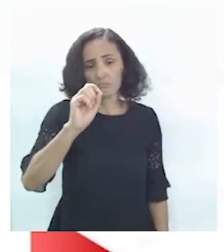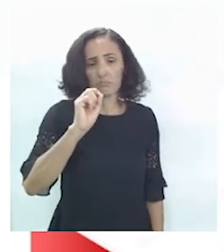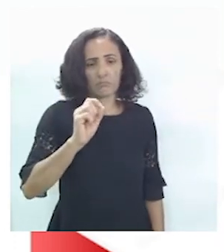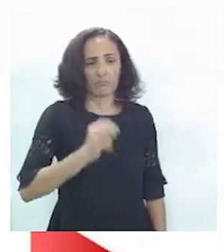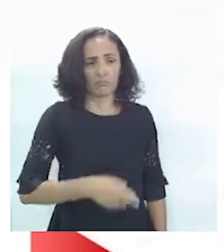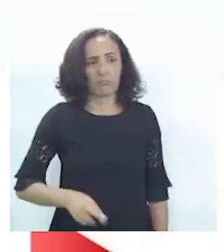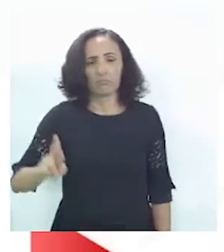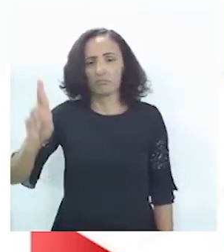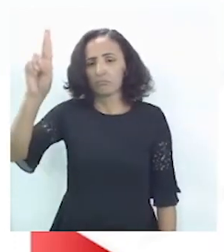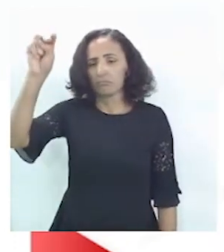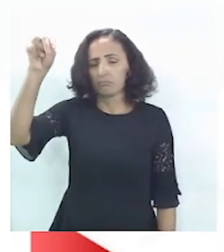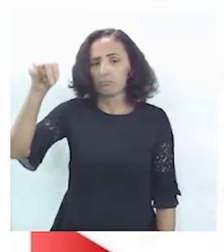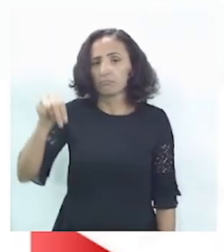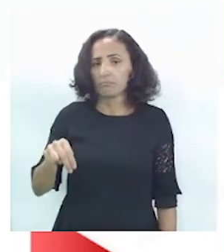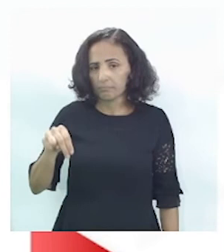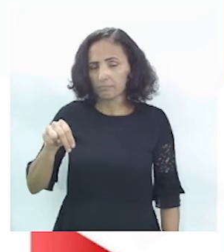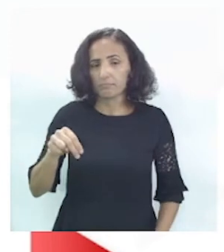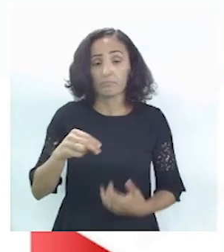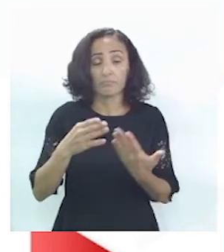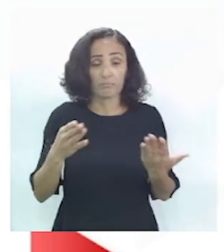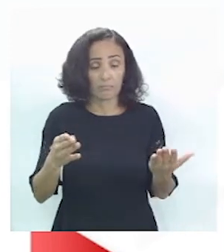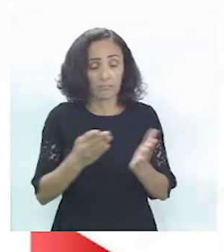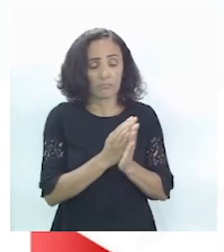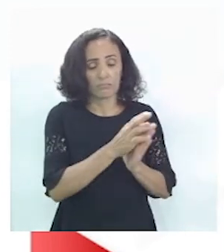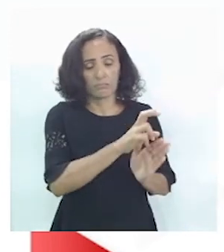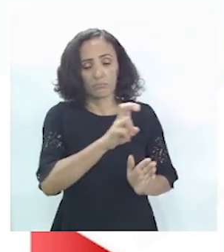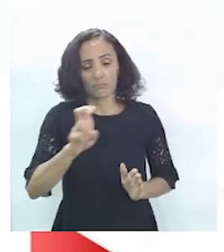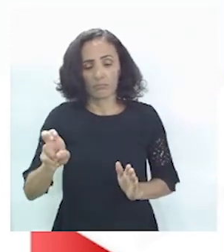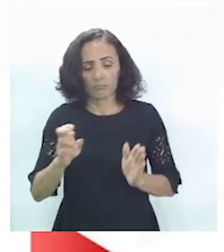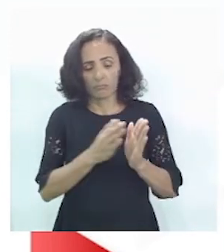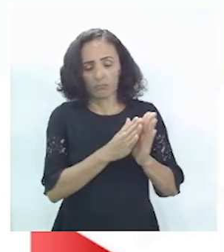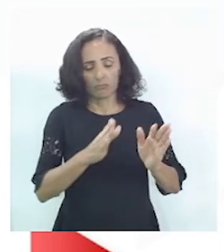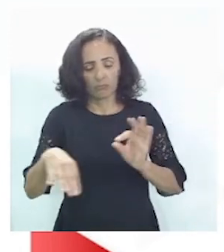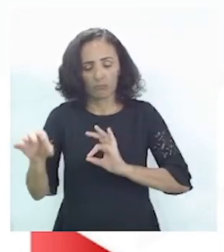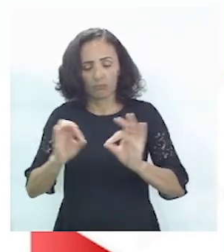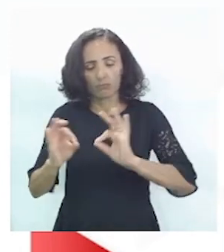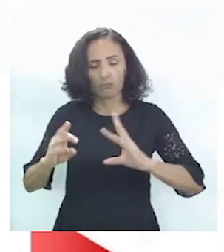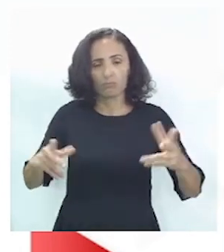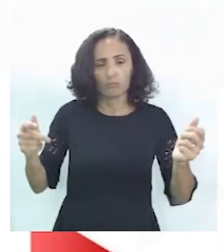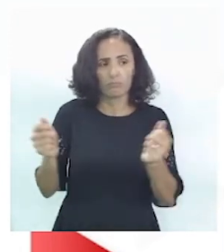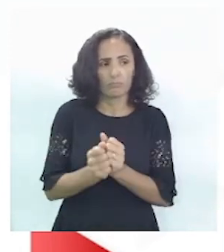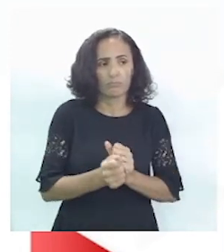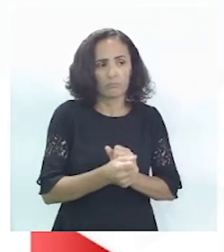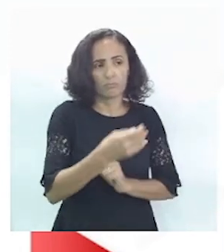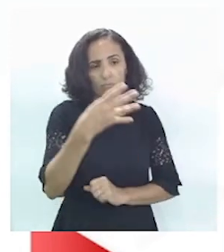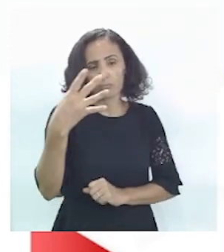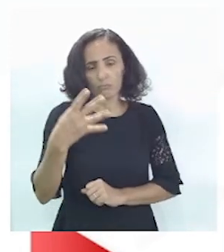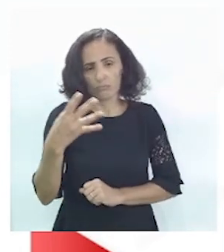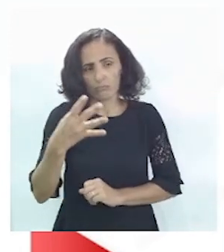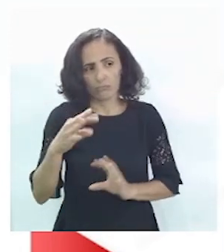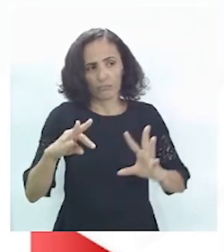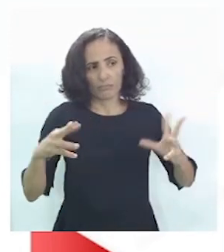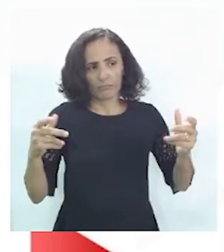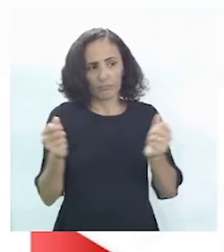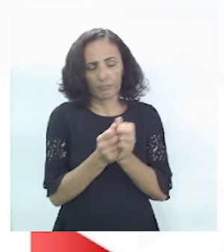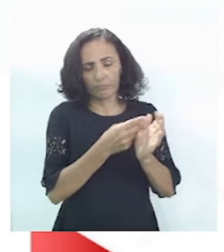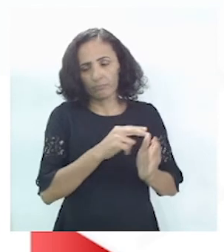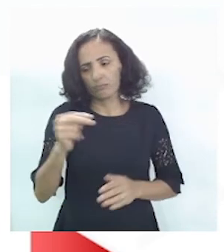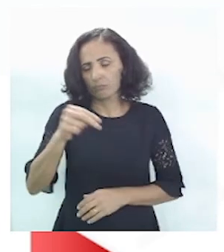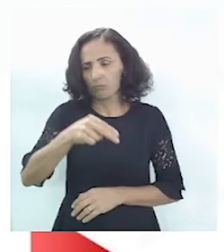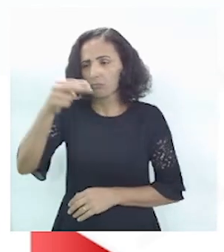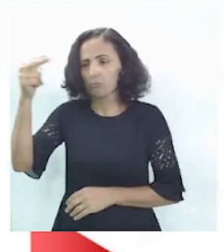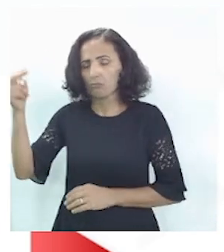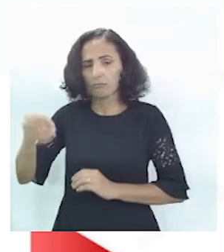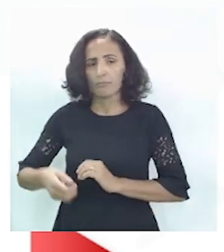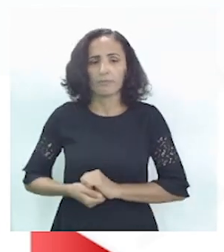o Rio Grande do Norte. Entre outros 5 estados que lideram energia eólica, temos 4 que estão no Nordeste,